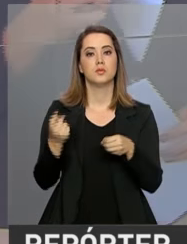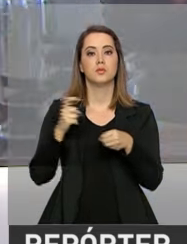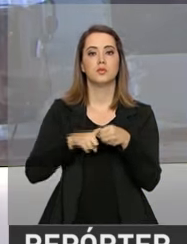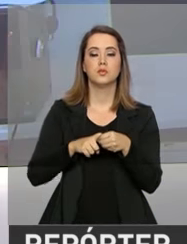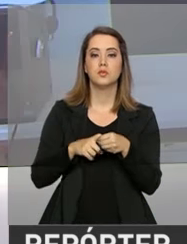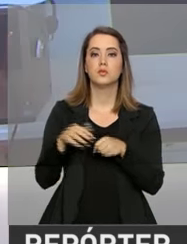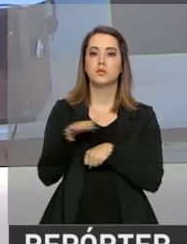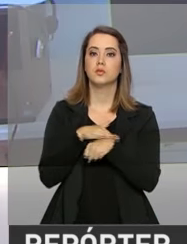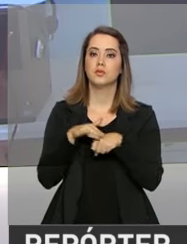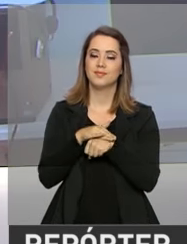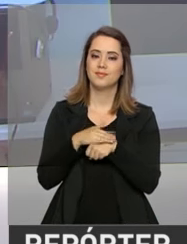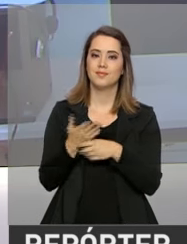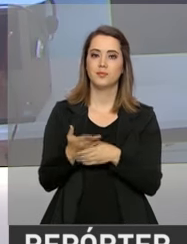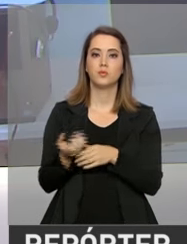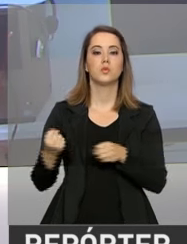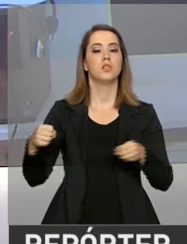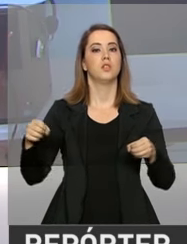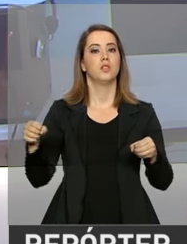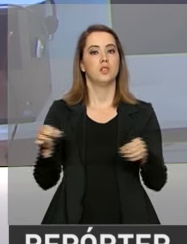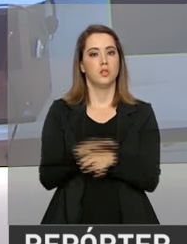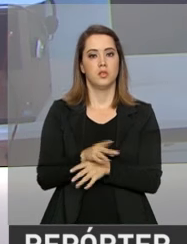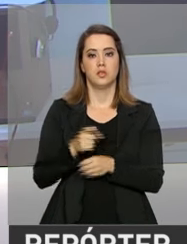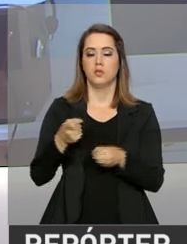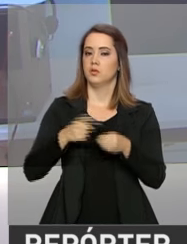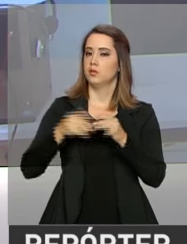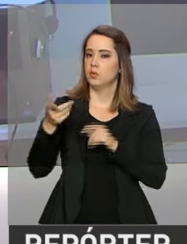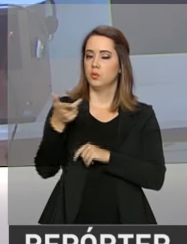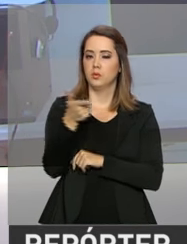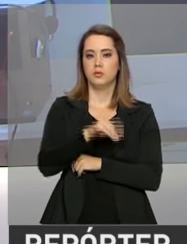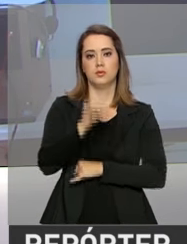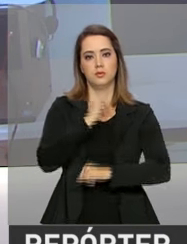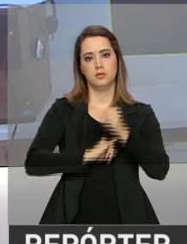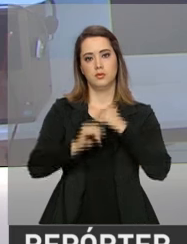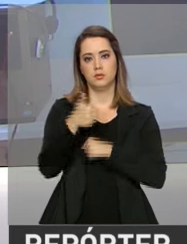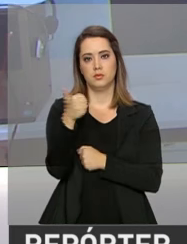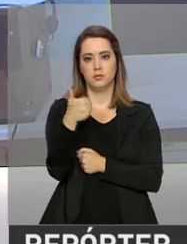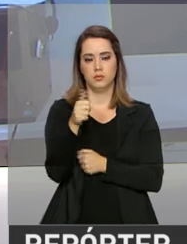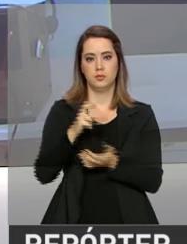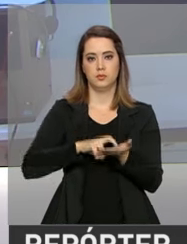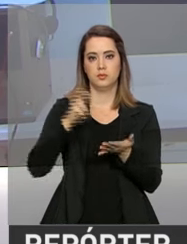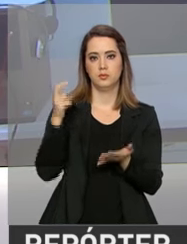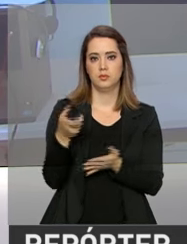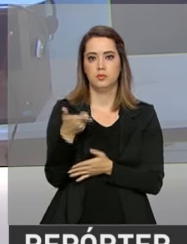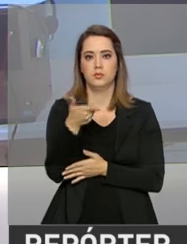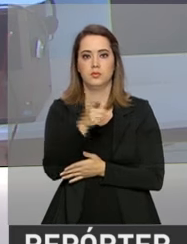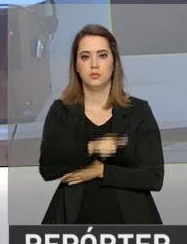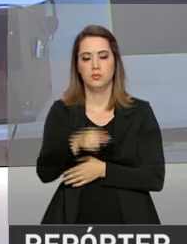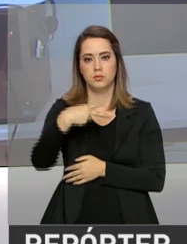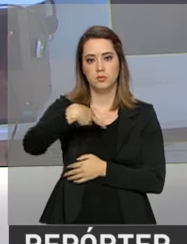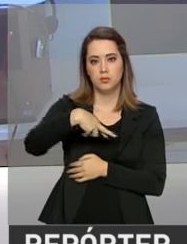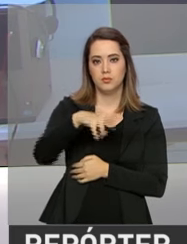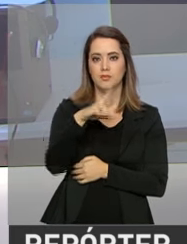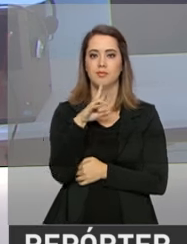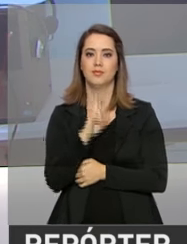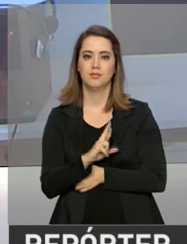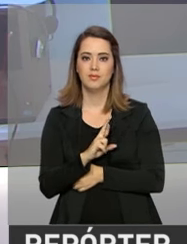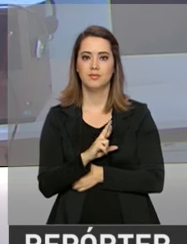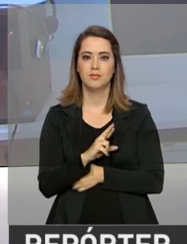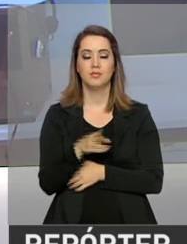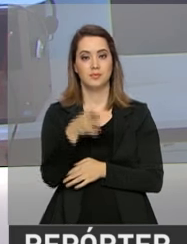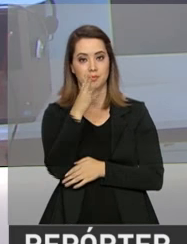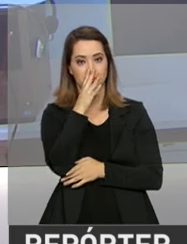conversar bom nós ficamos por aqui voltamos a qualquer momento com outras informações ou às 11 da manhã na próxima edição do repórter